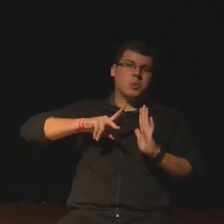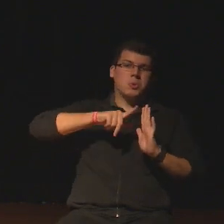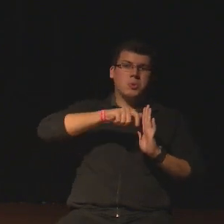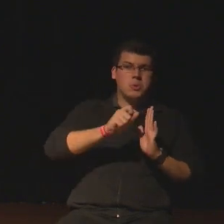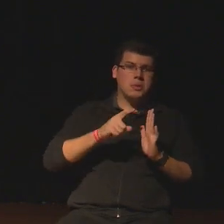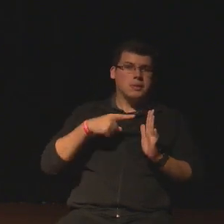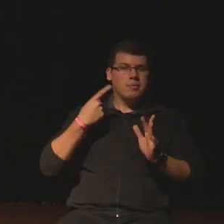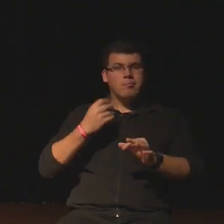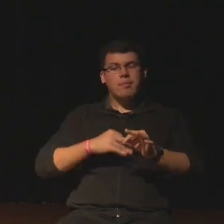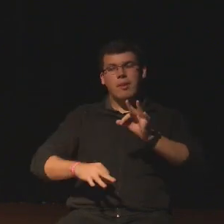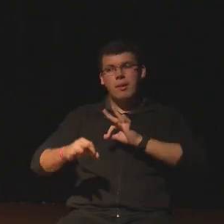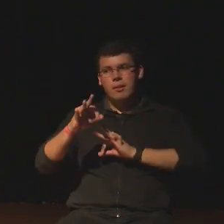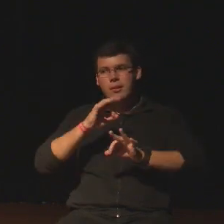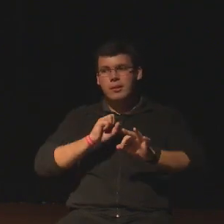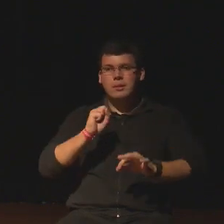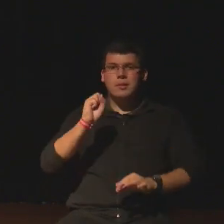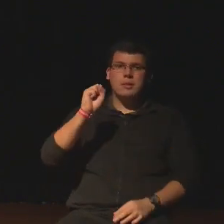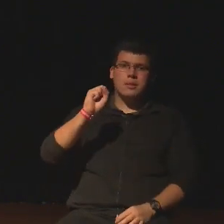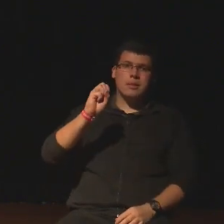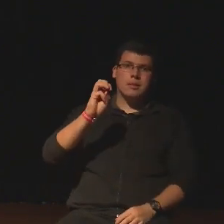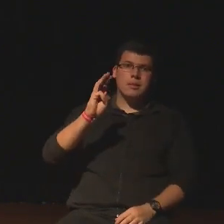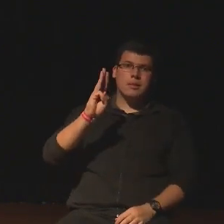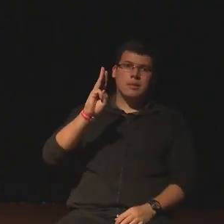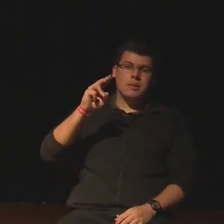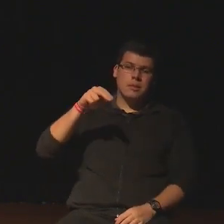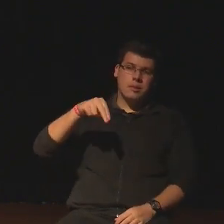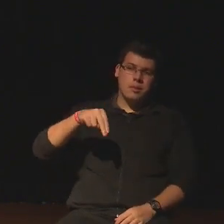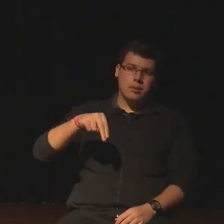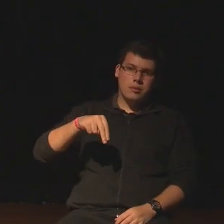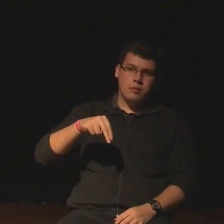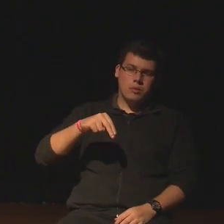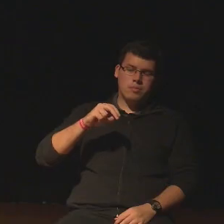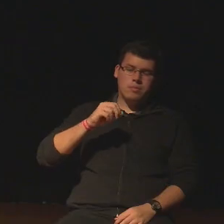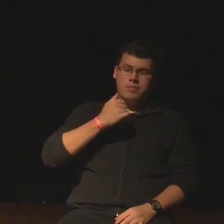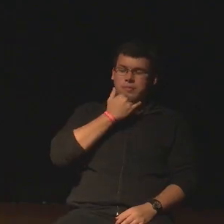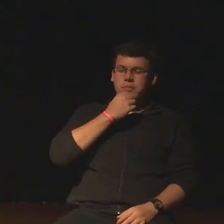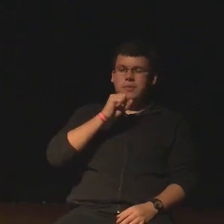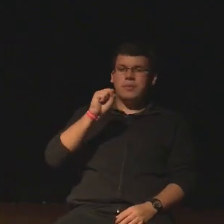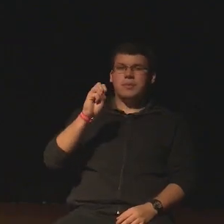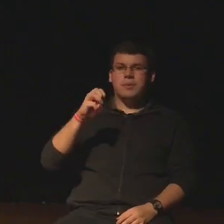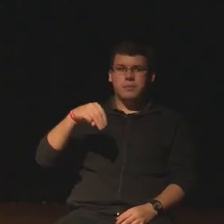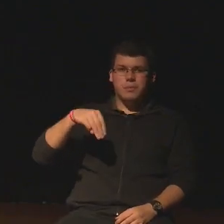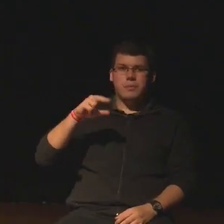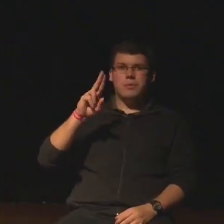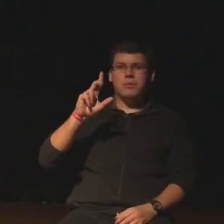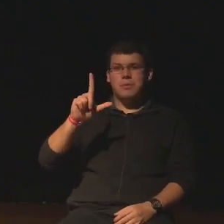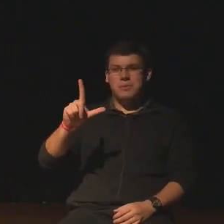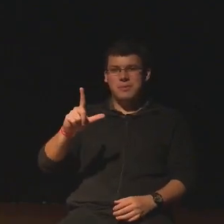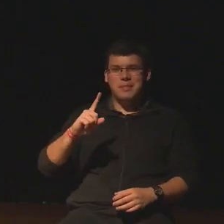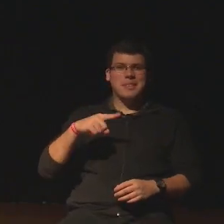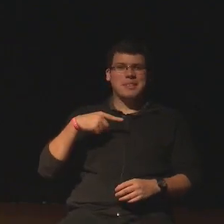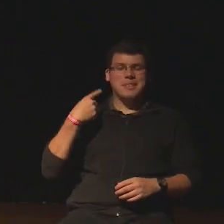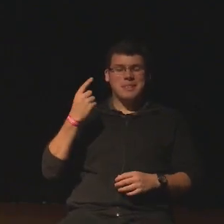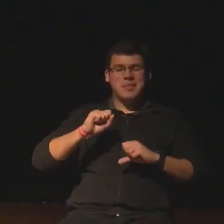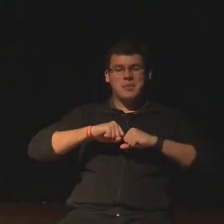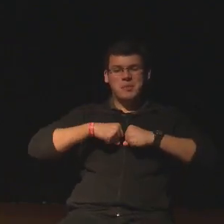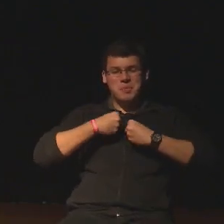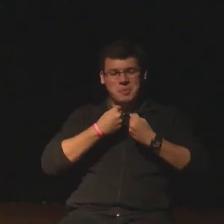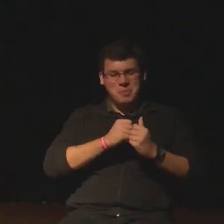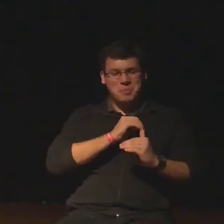enquanto SMU, de garantir esses processos participativos. A gente está se esforçando, Marcelo, para